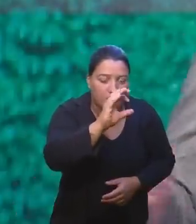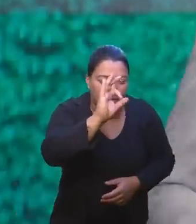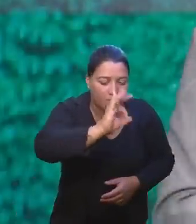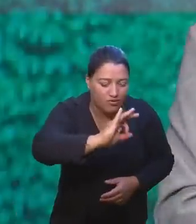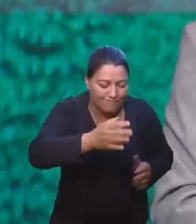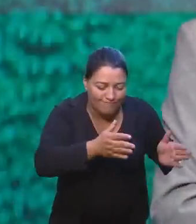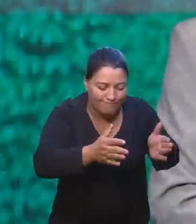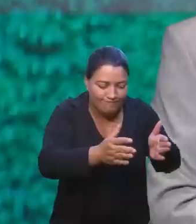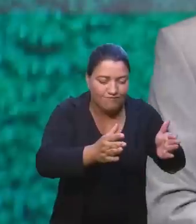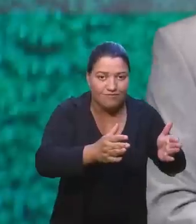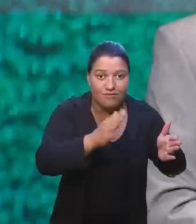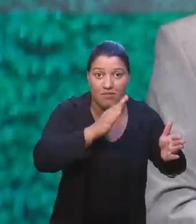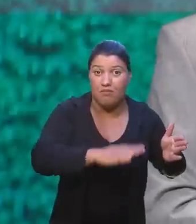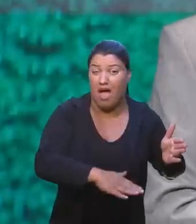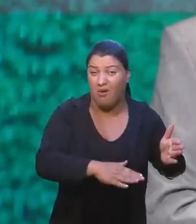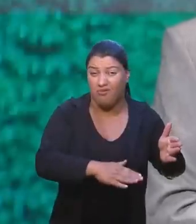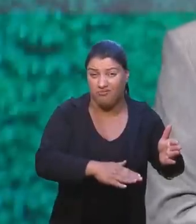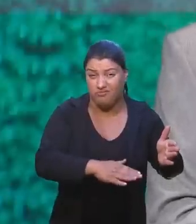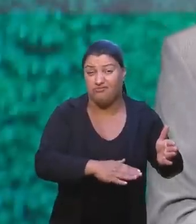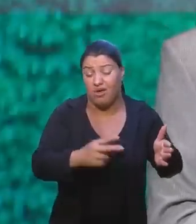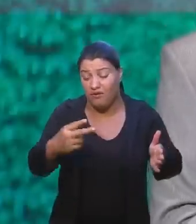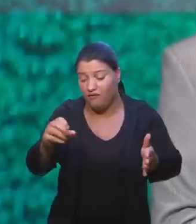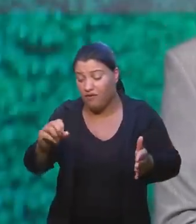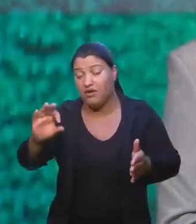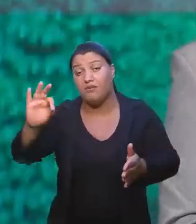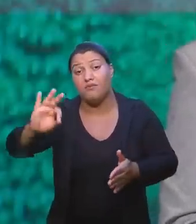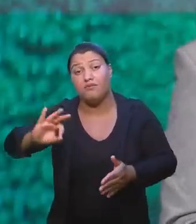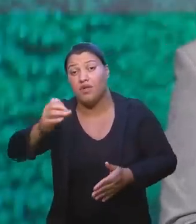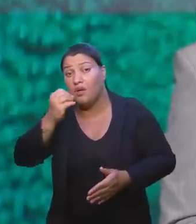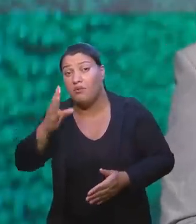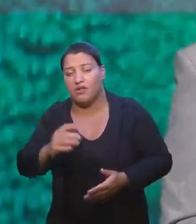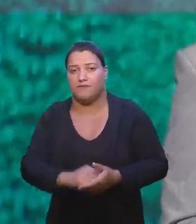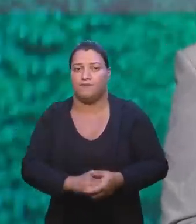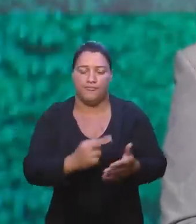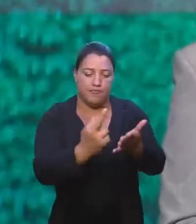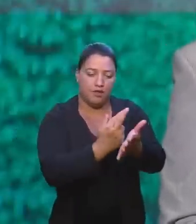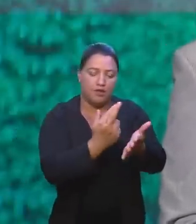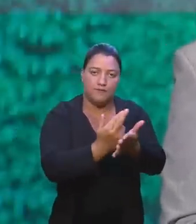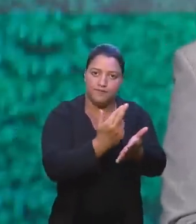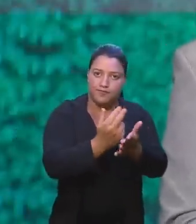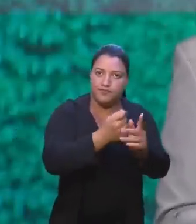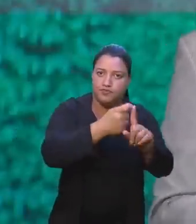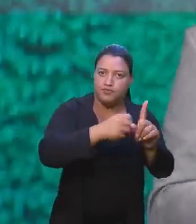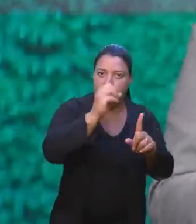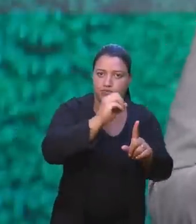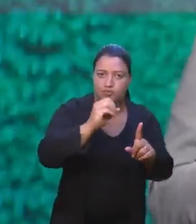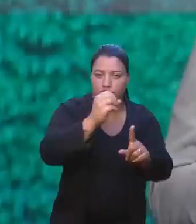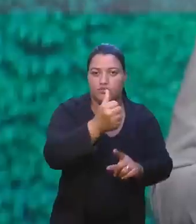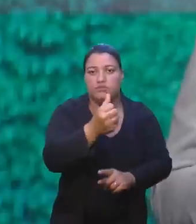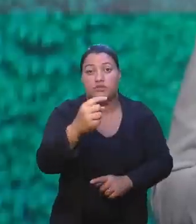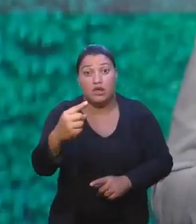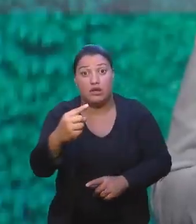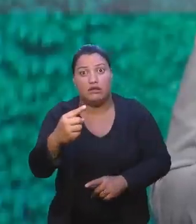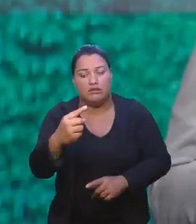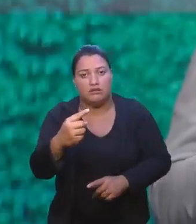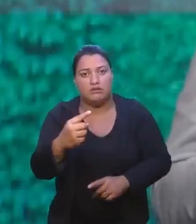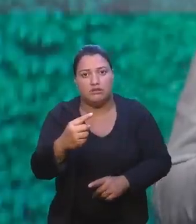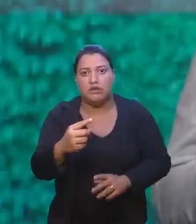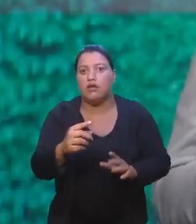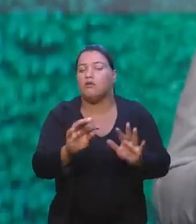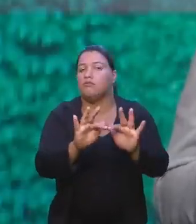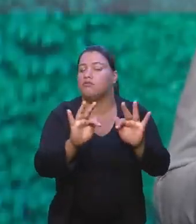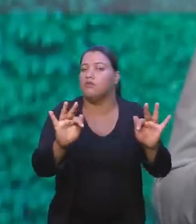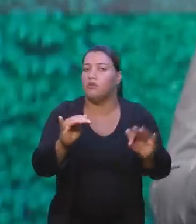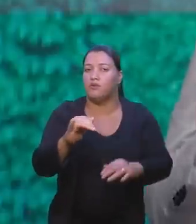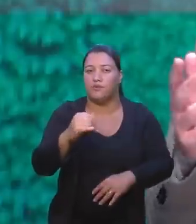O espírito Mardoqueu, na Revista Espírita de outubro de 61, ele usa até uma expressão interessante. O título